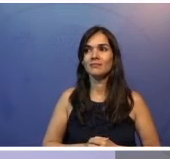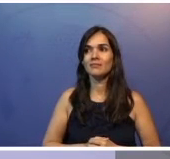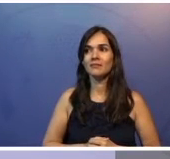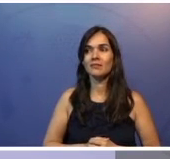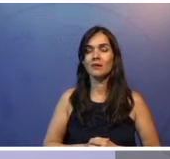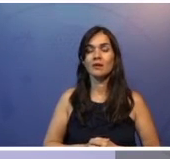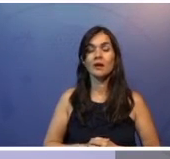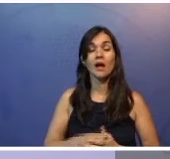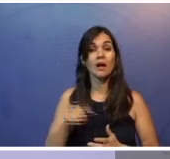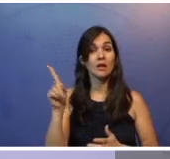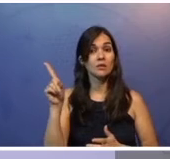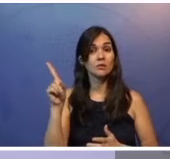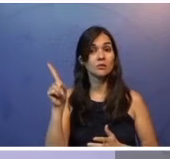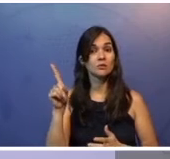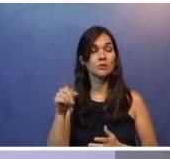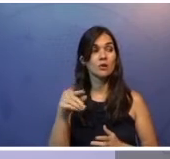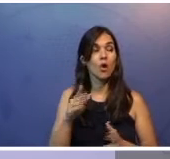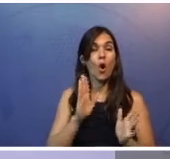na ordem crescente